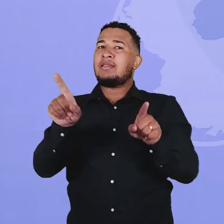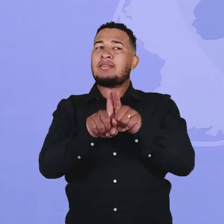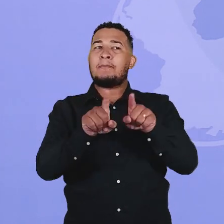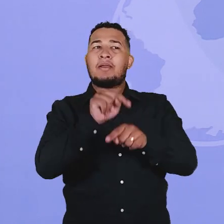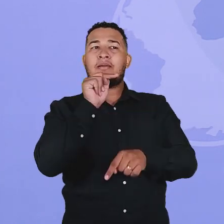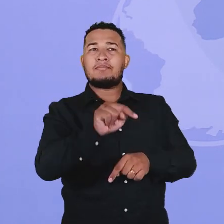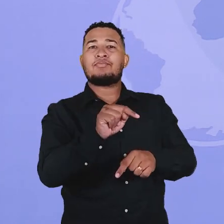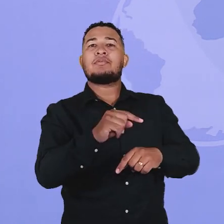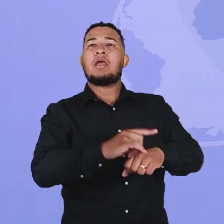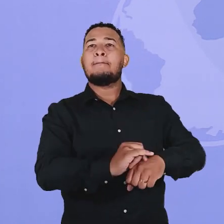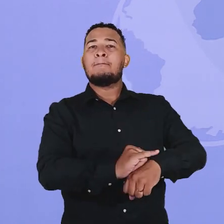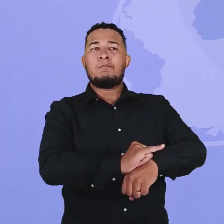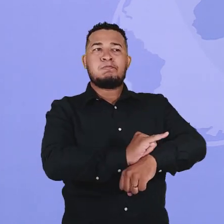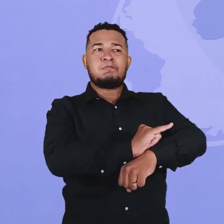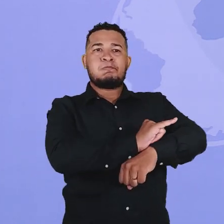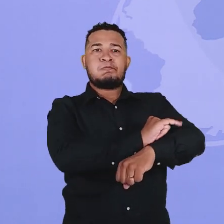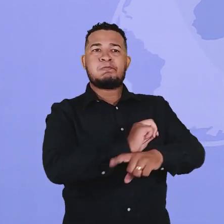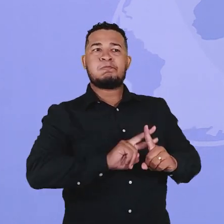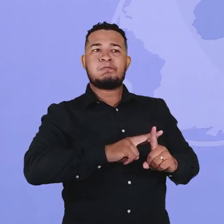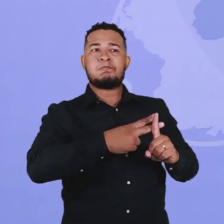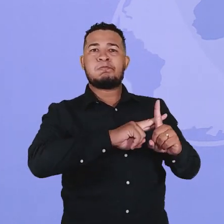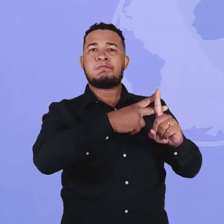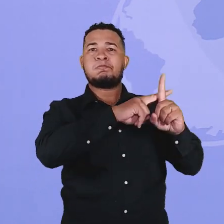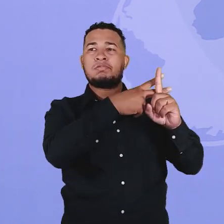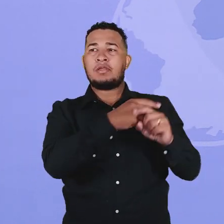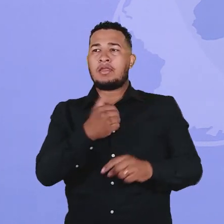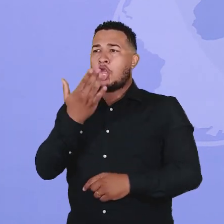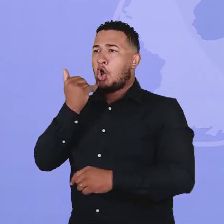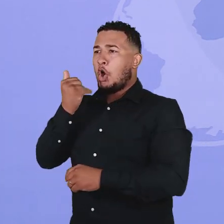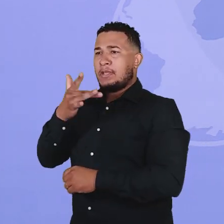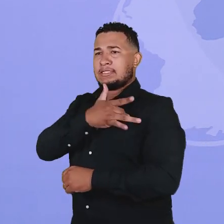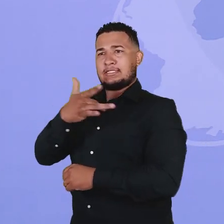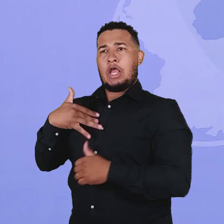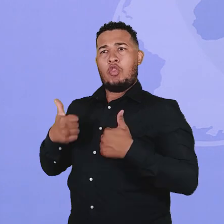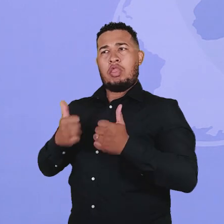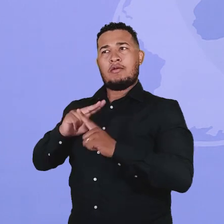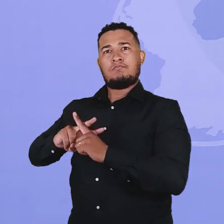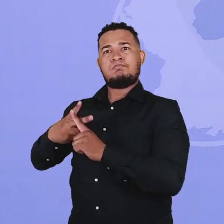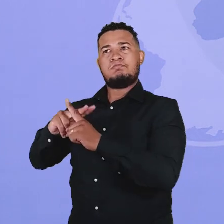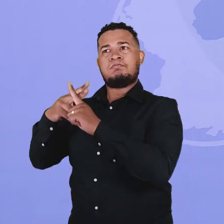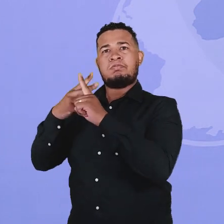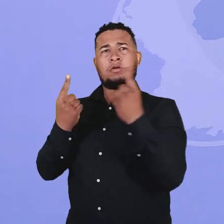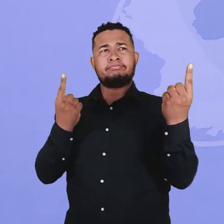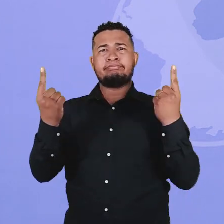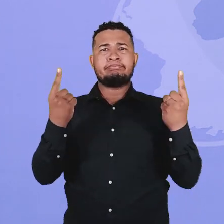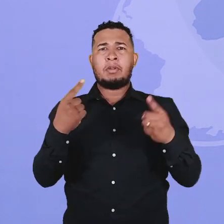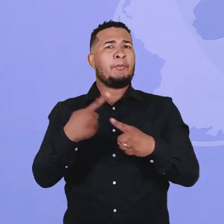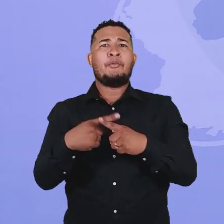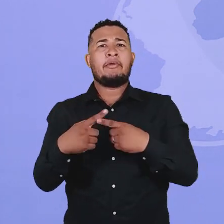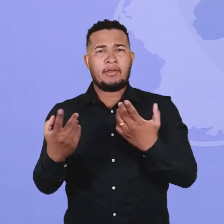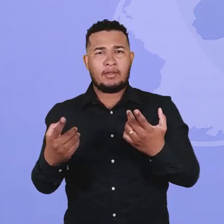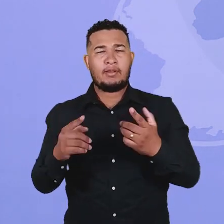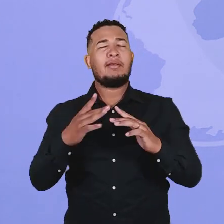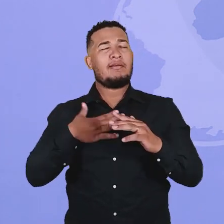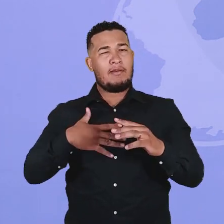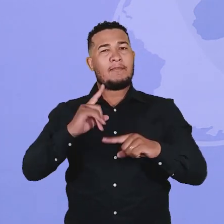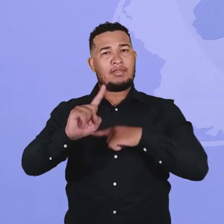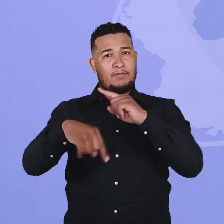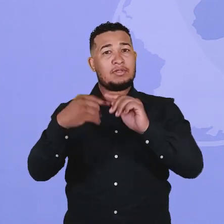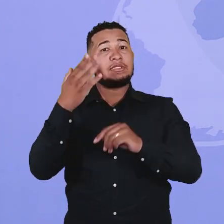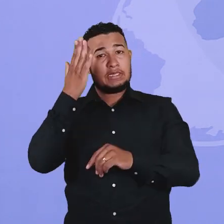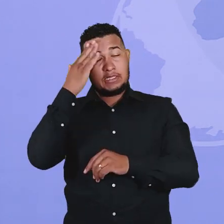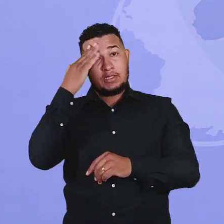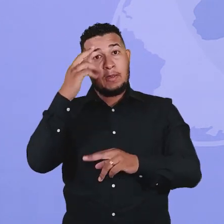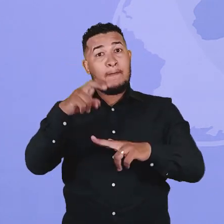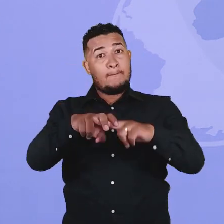aumentou também o índice de sobrepeso e obesidade no nosso país. Por que isso aconteceu? A gente vai entender um pouco mais para frente. Por isso que eu estou